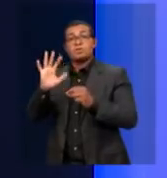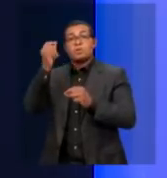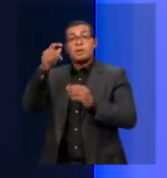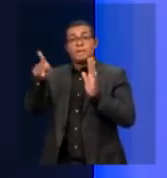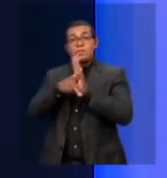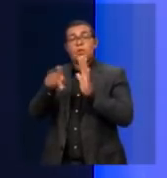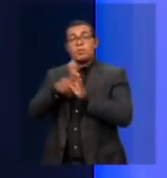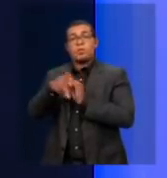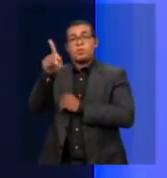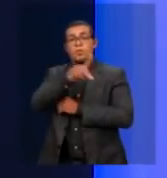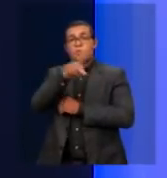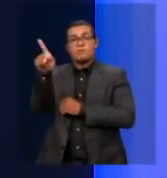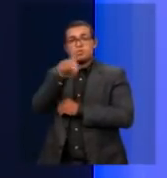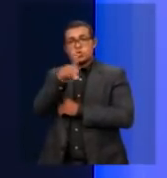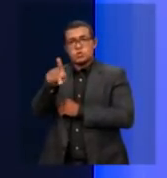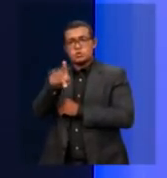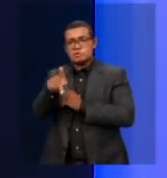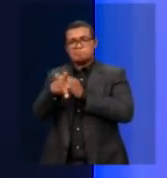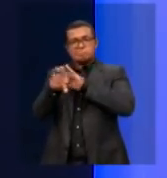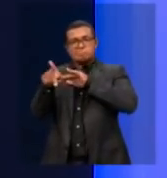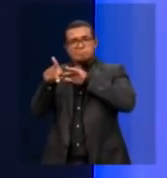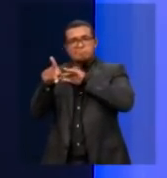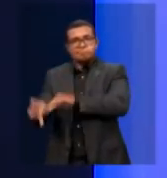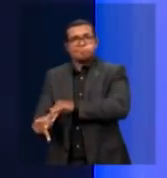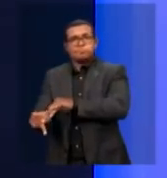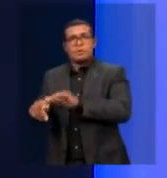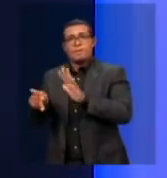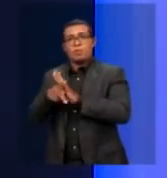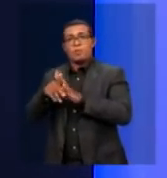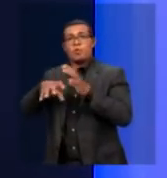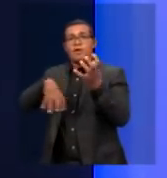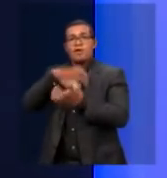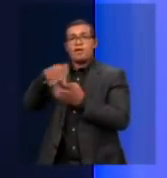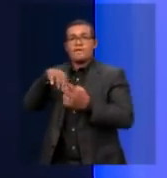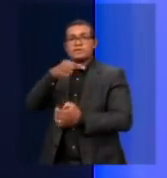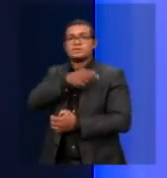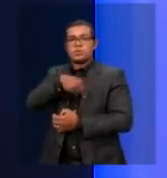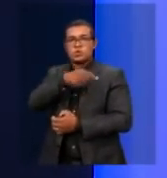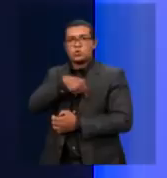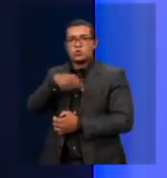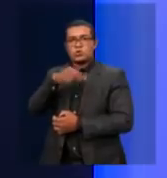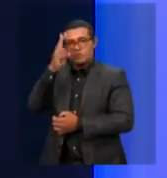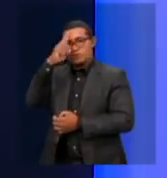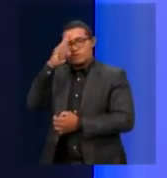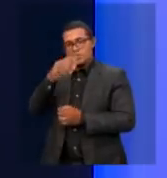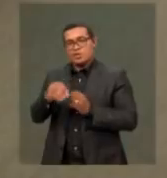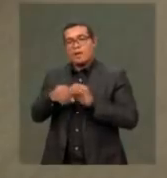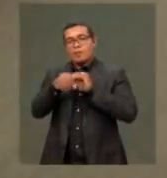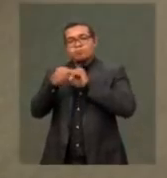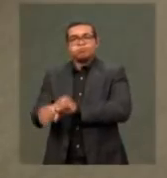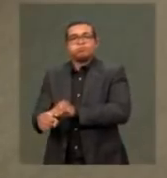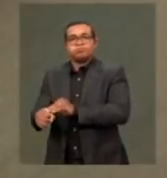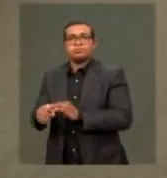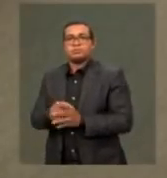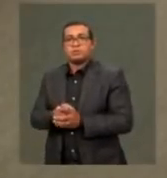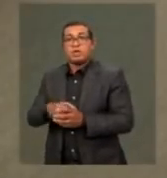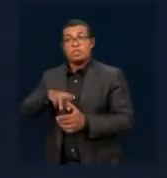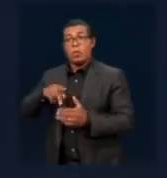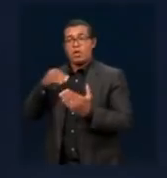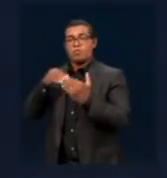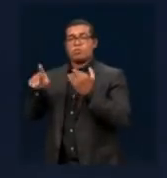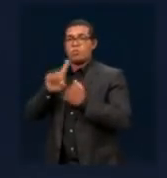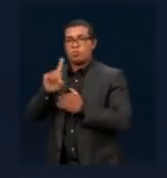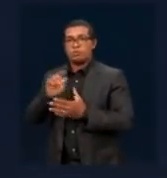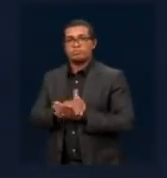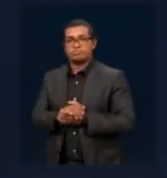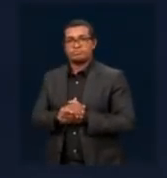professores que estavam de greve na cdu esse não é o diálogo que nós estamos propondo fazer chegando ao governo obrigado candidata